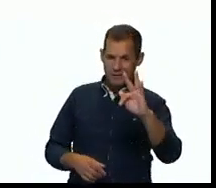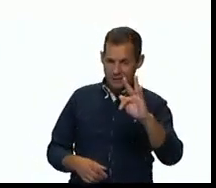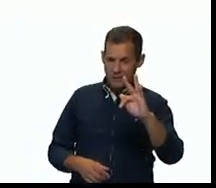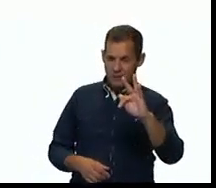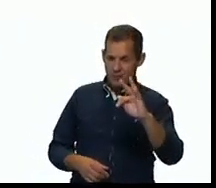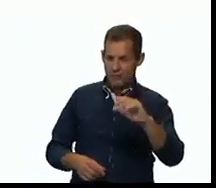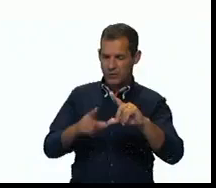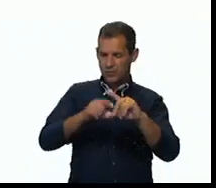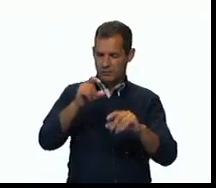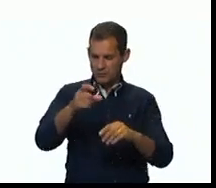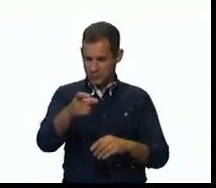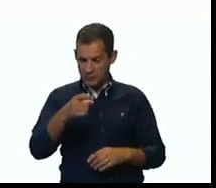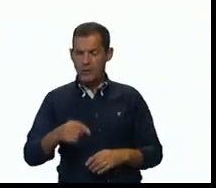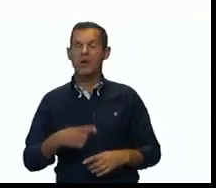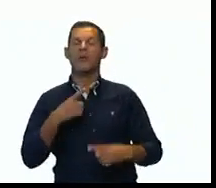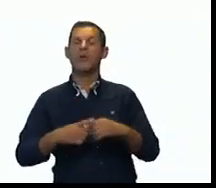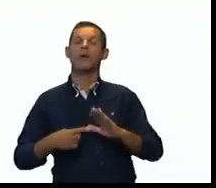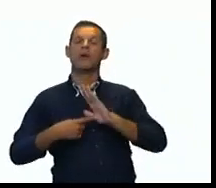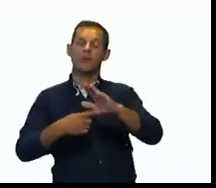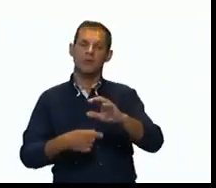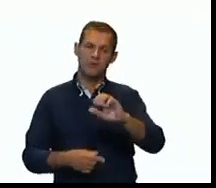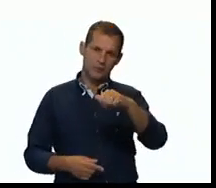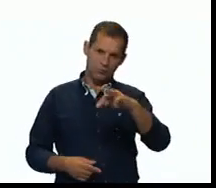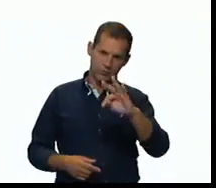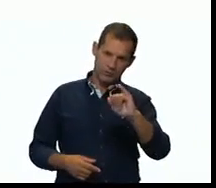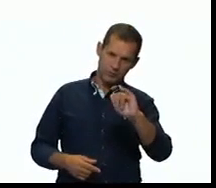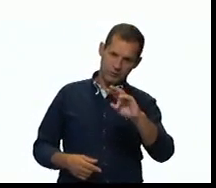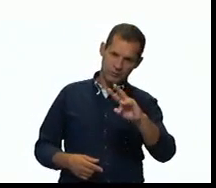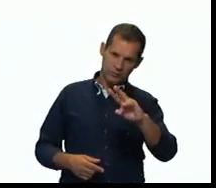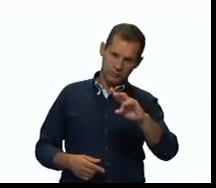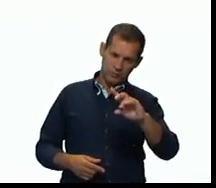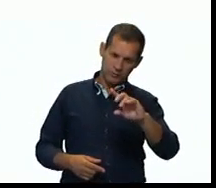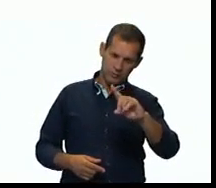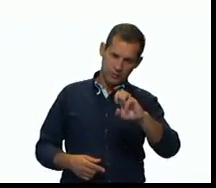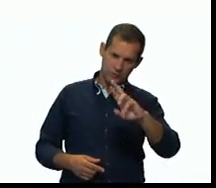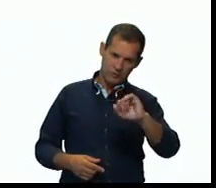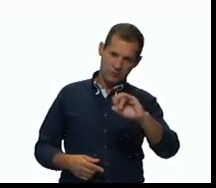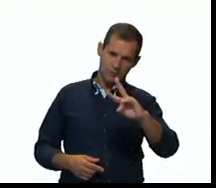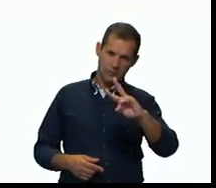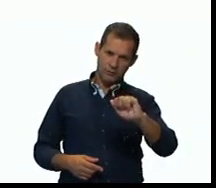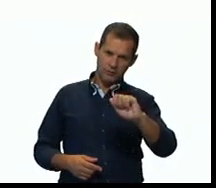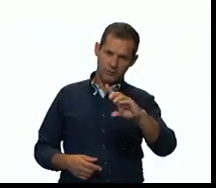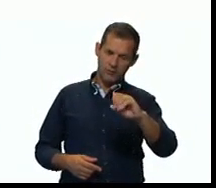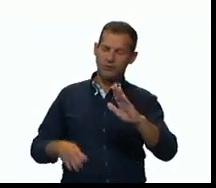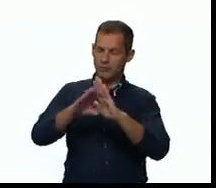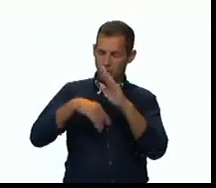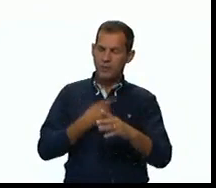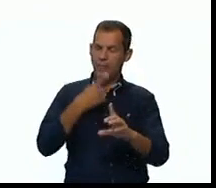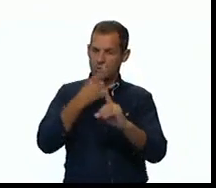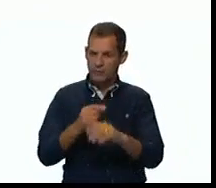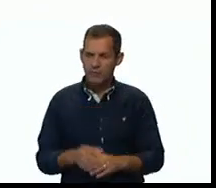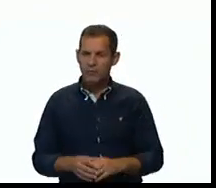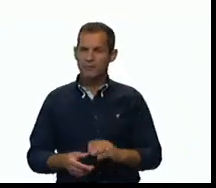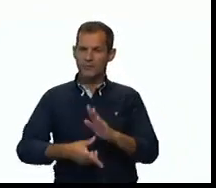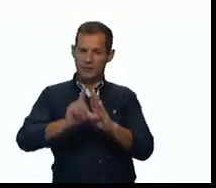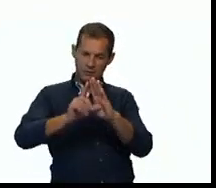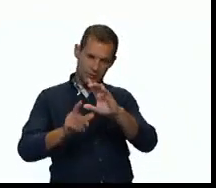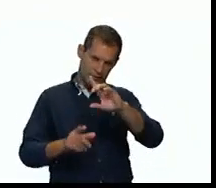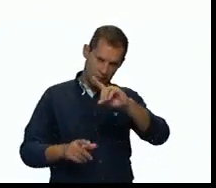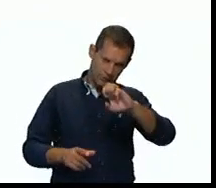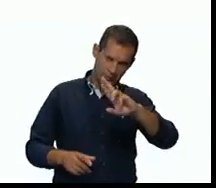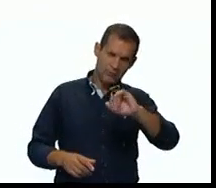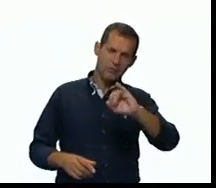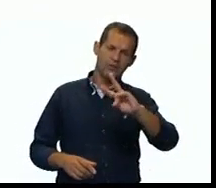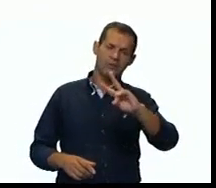me comprova que ela é uma antiderivada. E esse processo da gente encontrar antiderivadas, né?